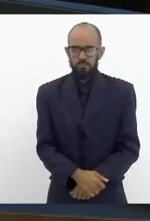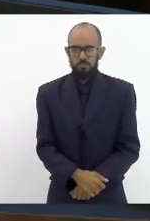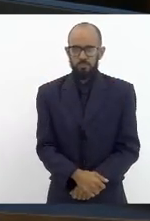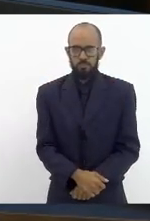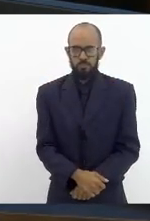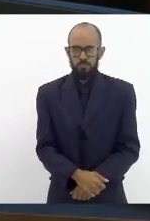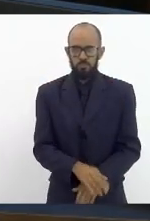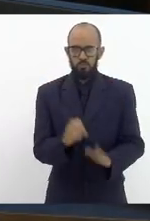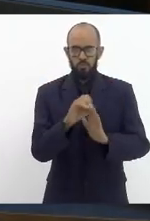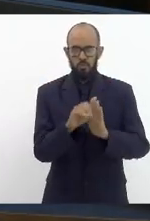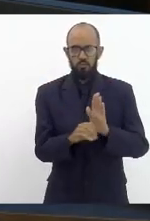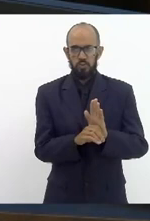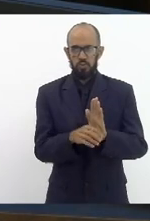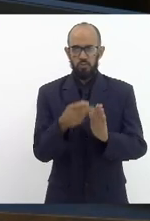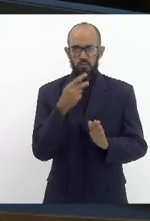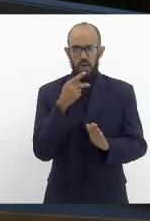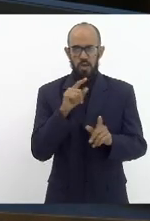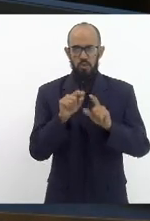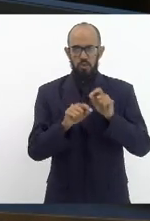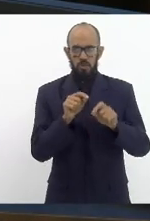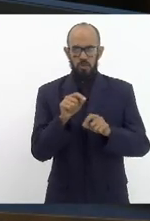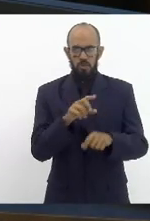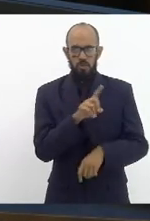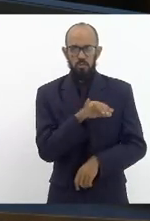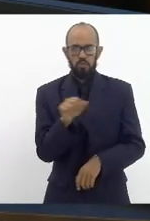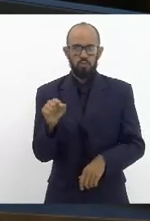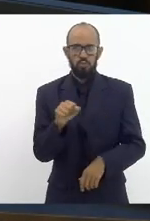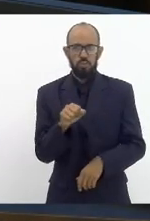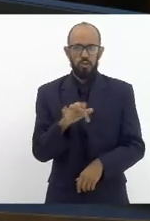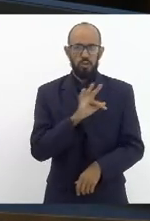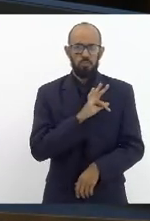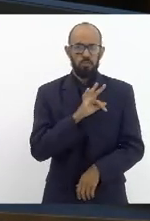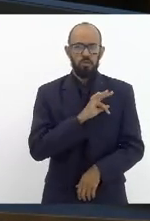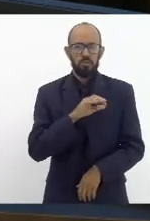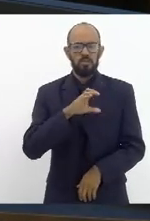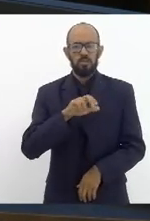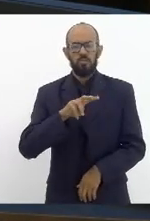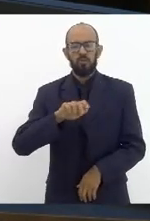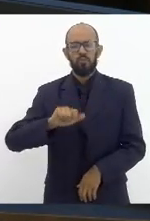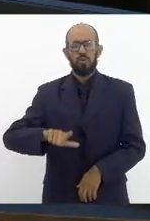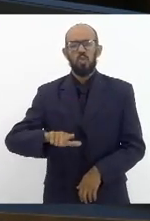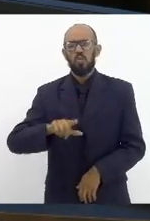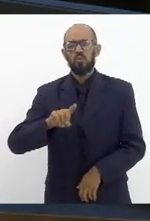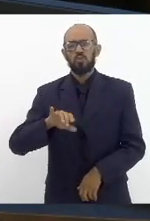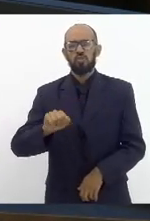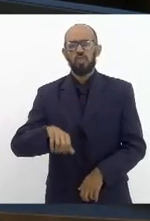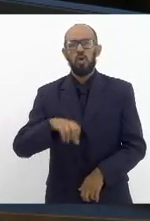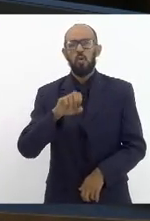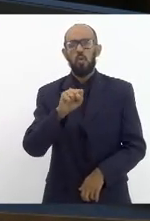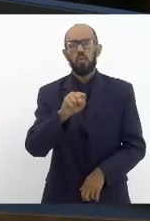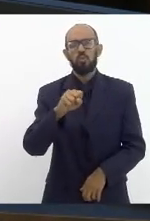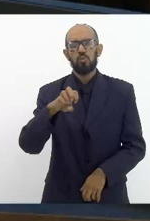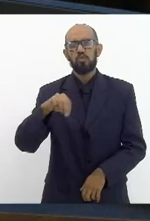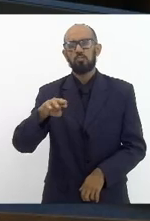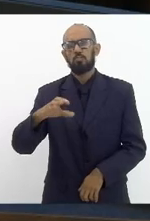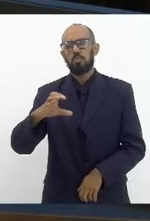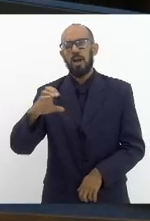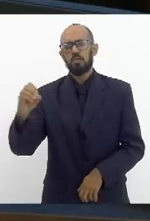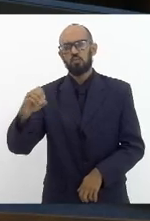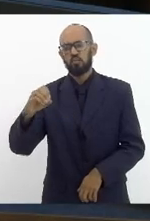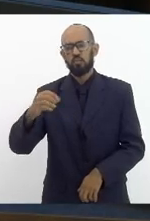O ofício diz claramente aqui, ó, um ofício datado da Polícia Civil, um ofício datado de 8 de março de